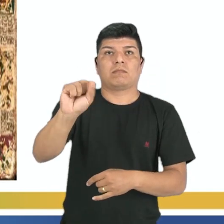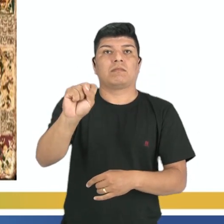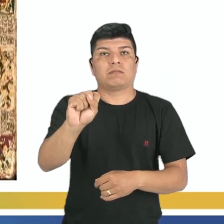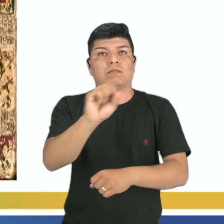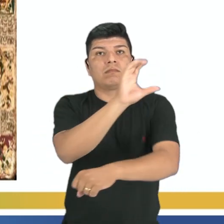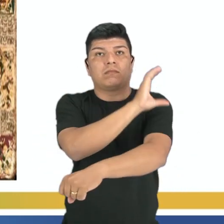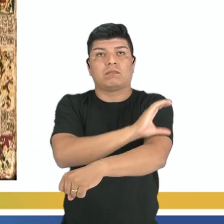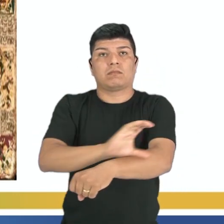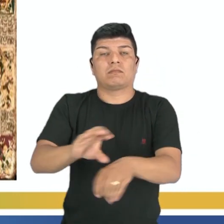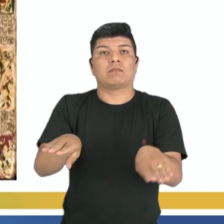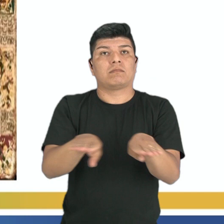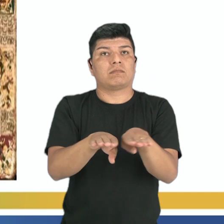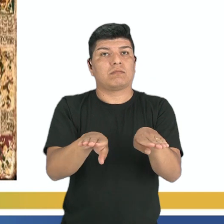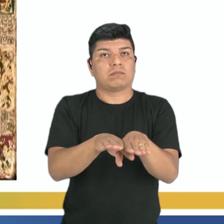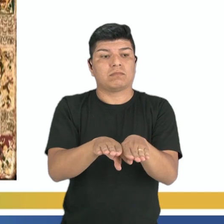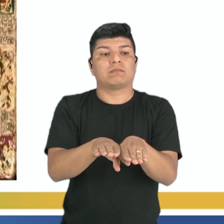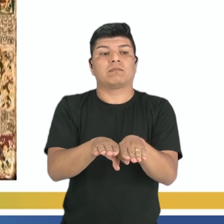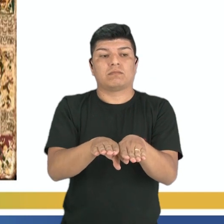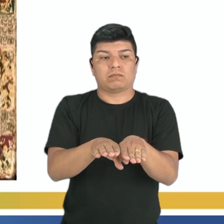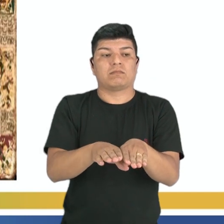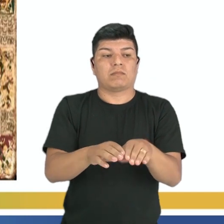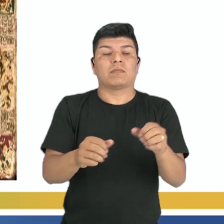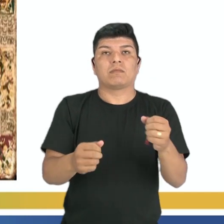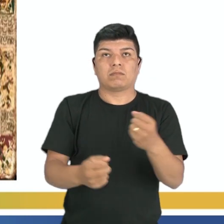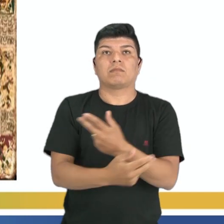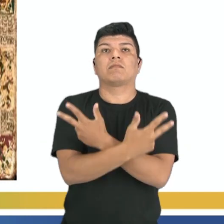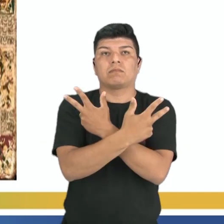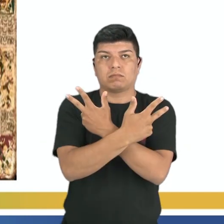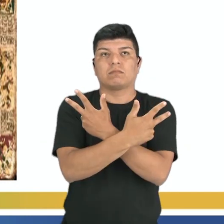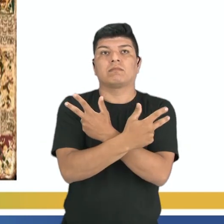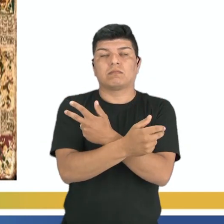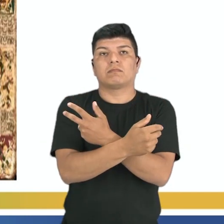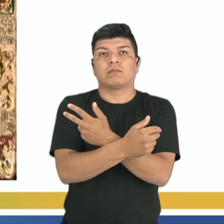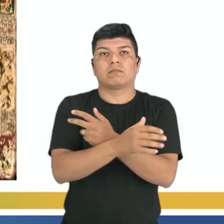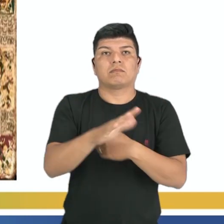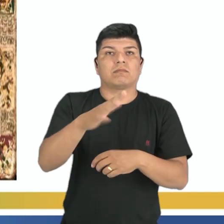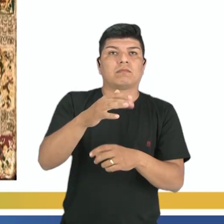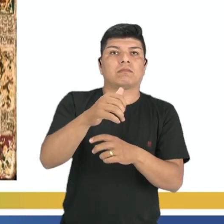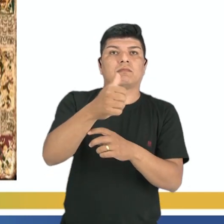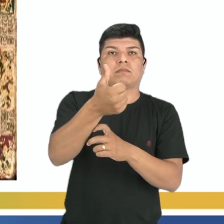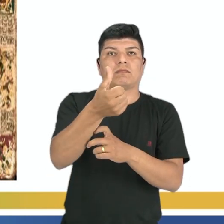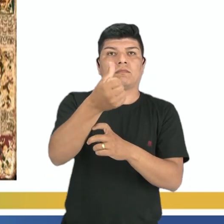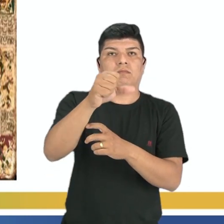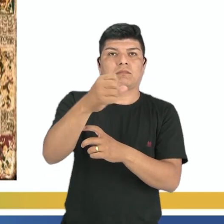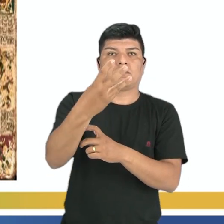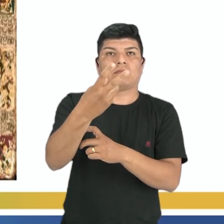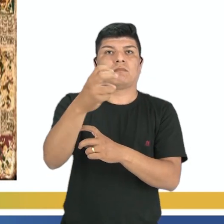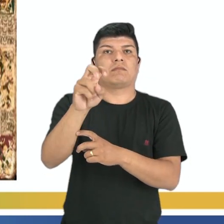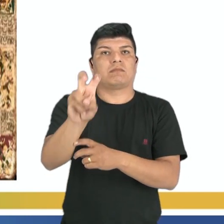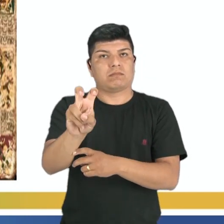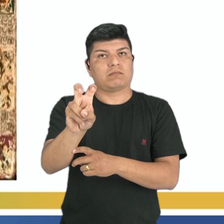costumes, e começaram a ser traduzidos somente em 1945 pelo russo Yuri